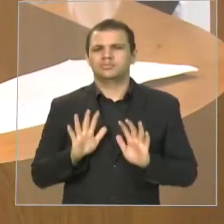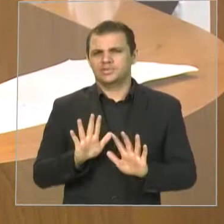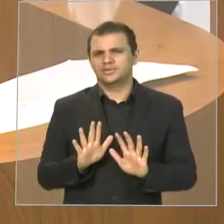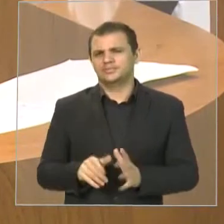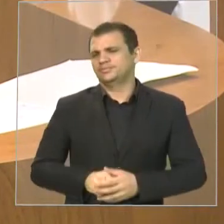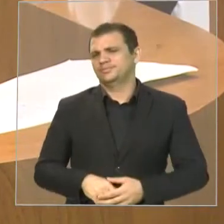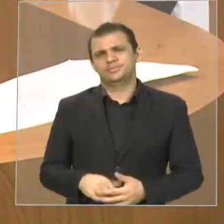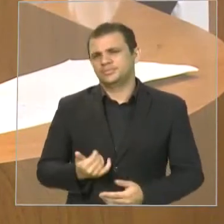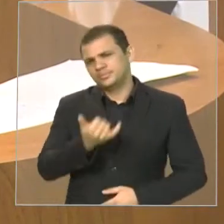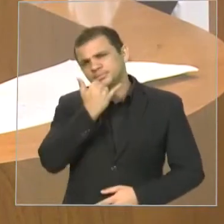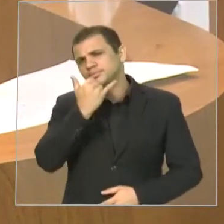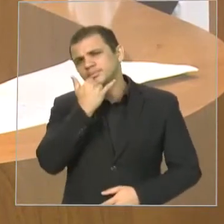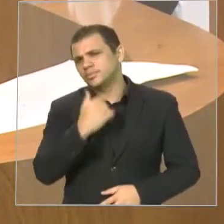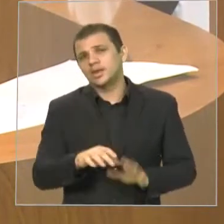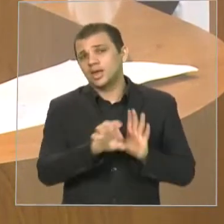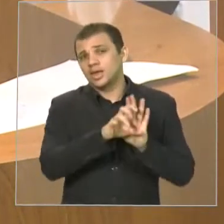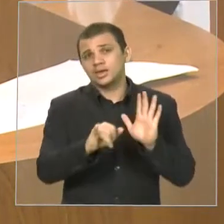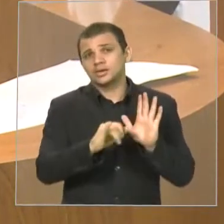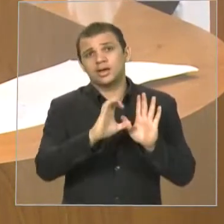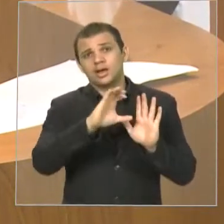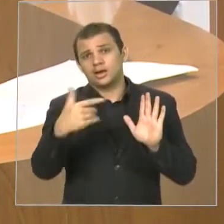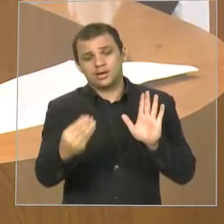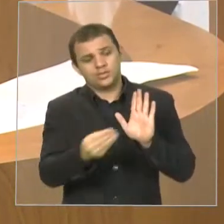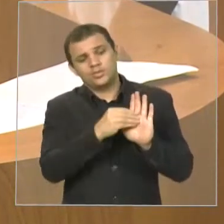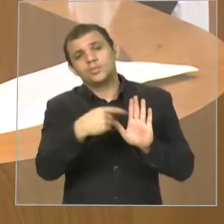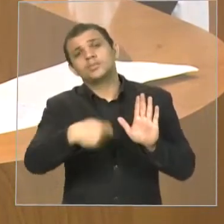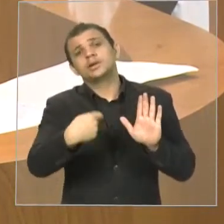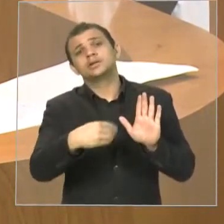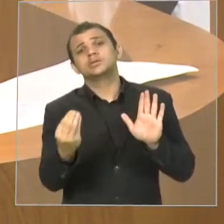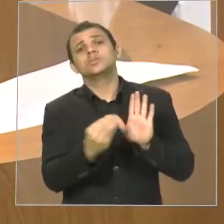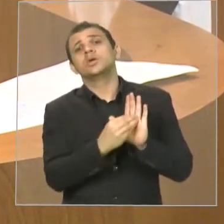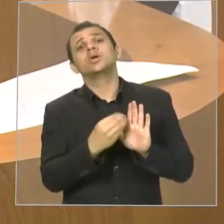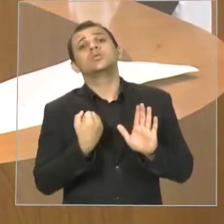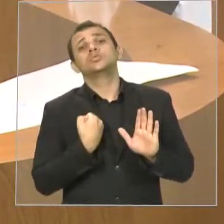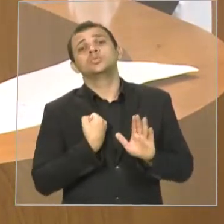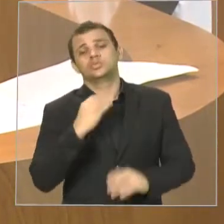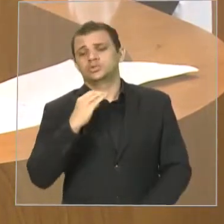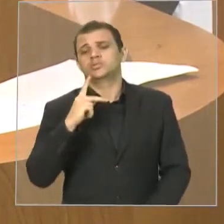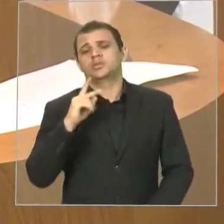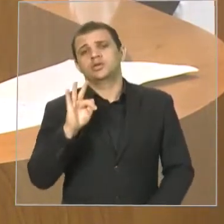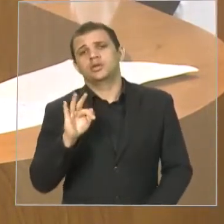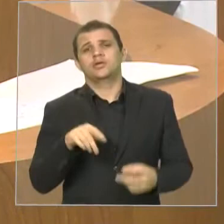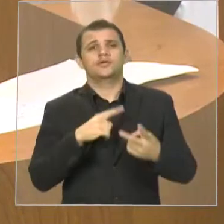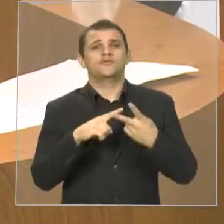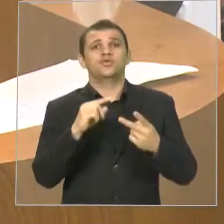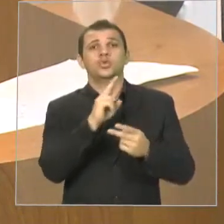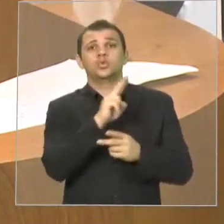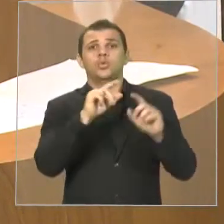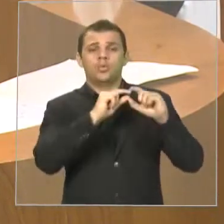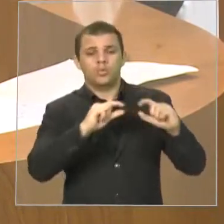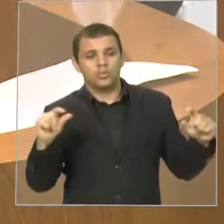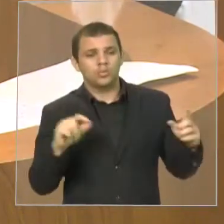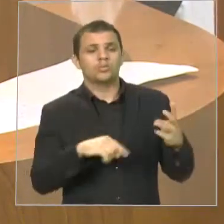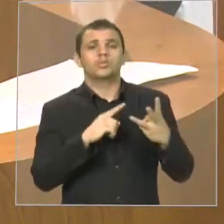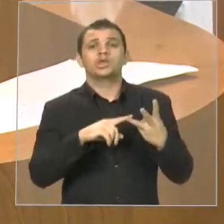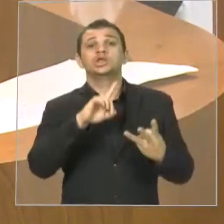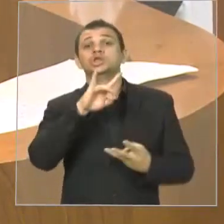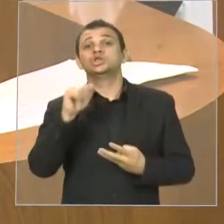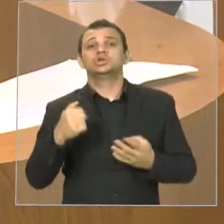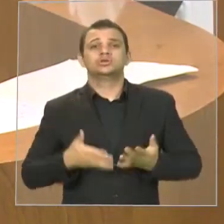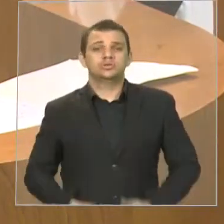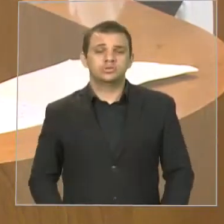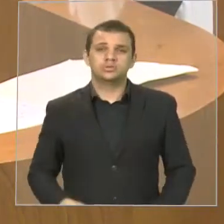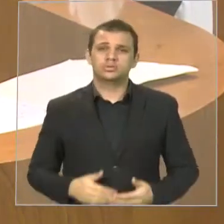claro. Precisa ter CPF, nome completo, data de nascimento. Igreja não tem